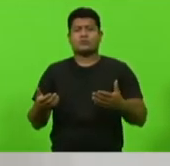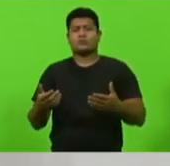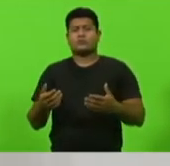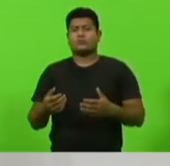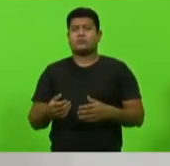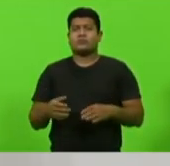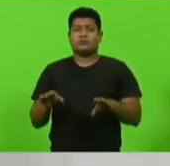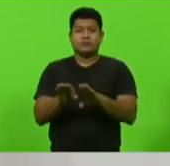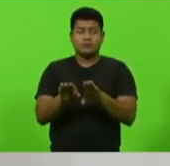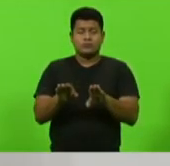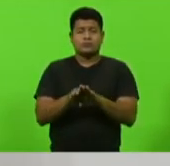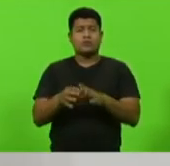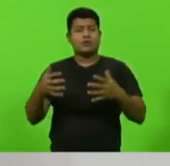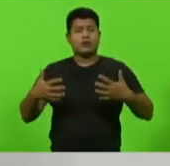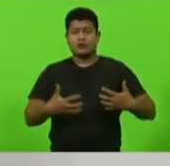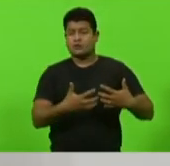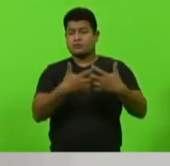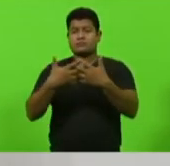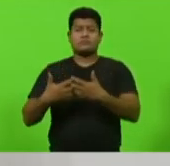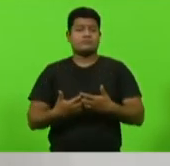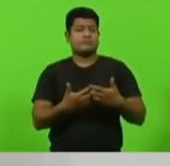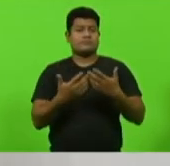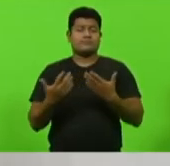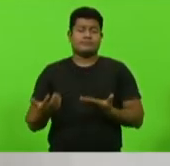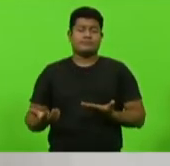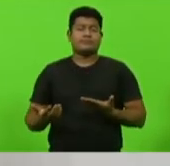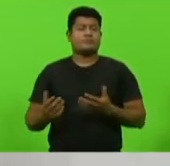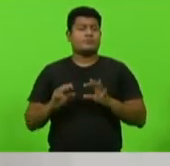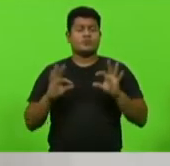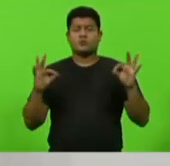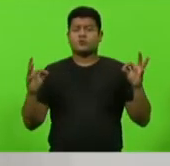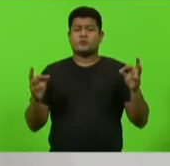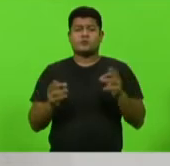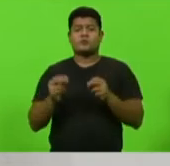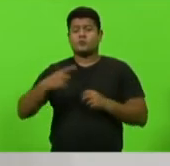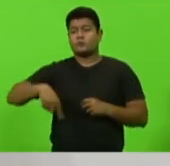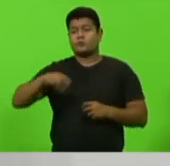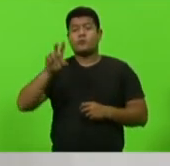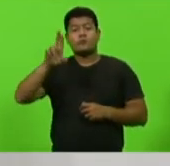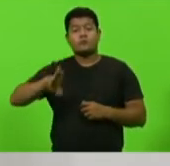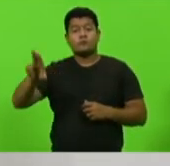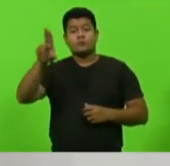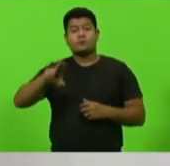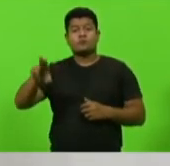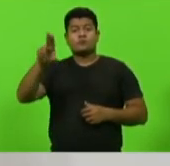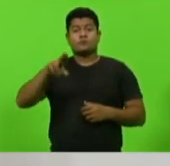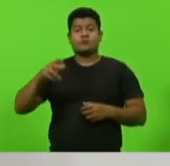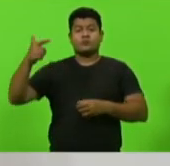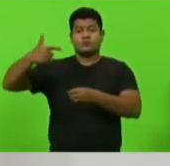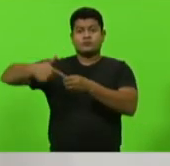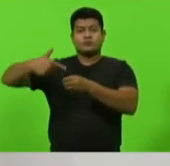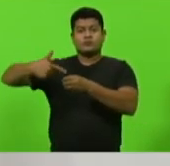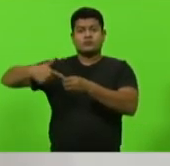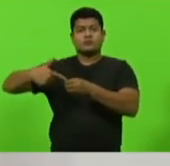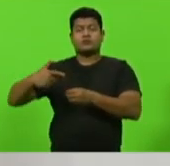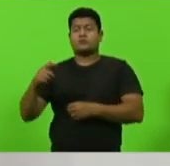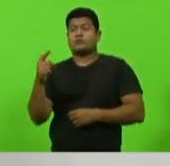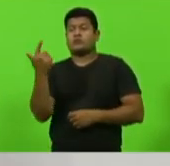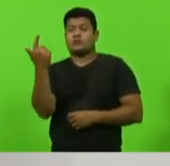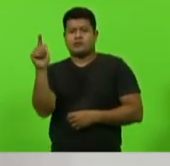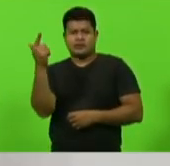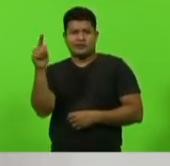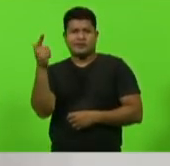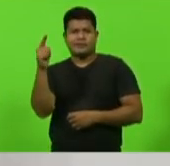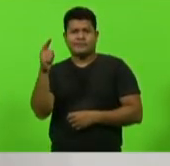você vai fazer a mesma coisa. Então, todos nós que utilizamos o combustível, utilizamos o gás de cozinha,